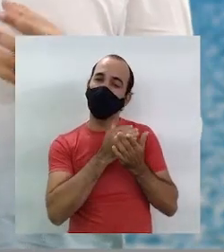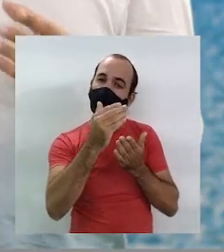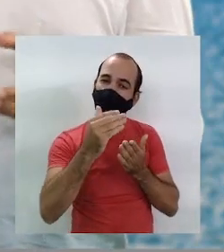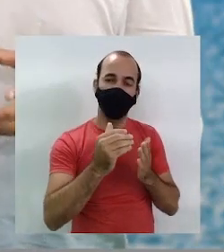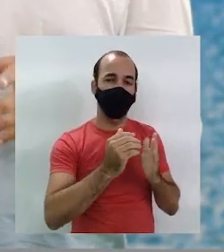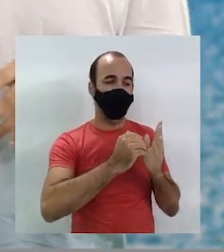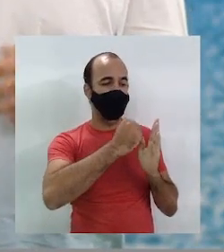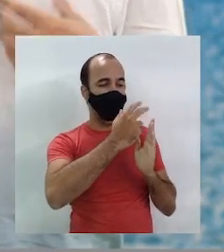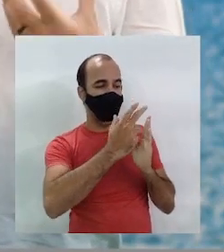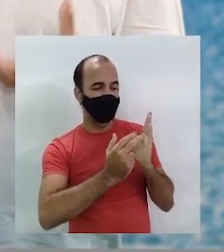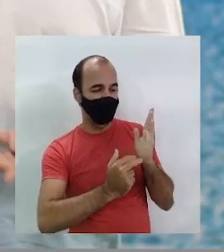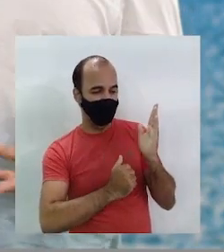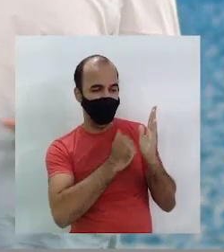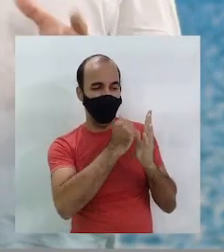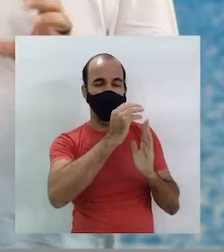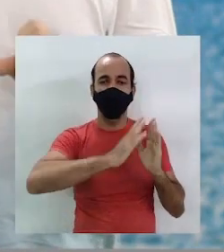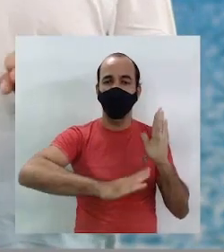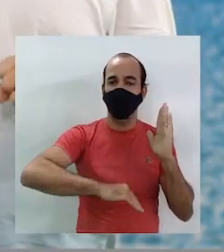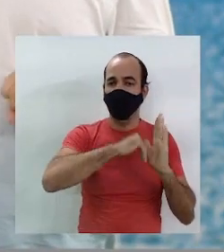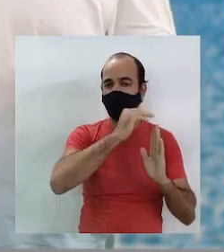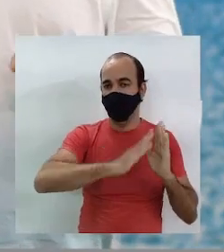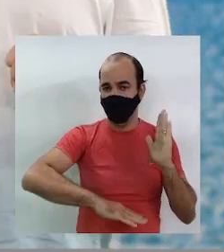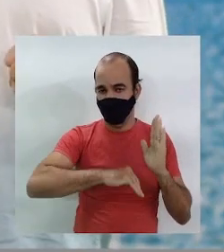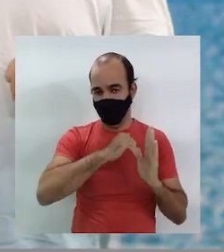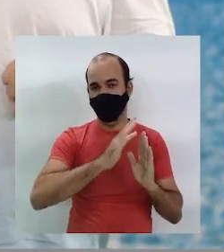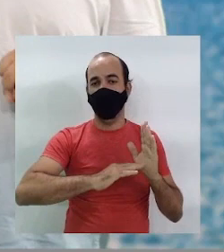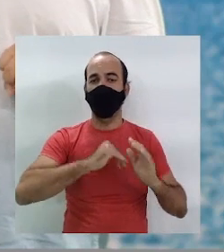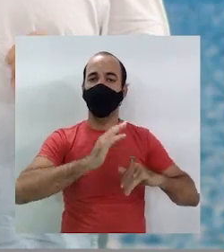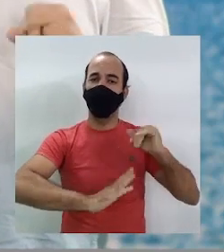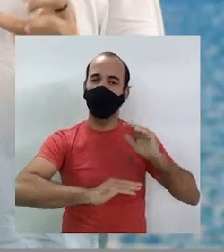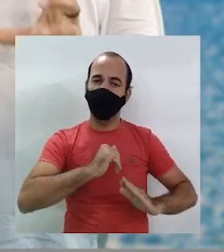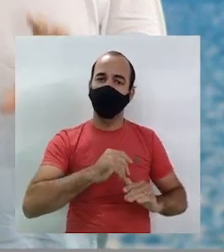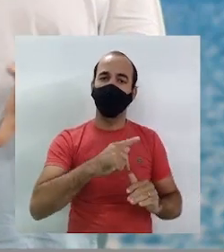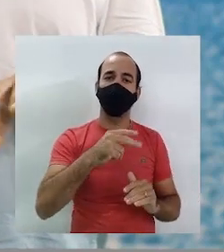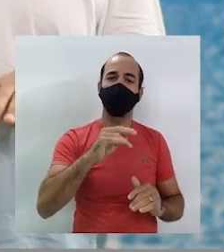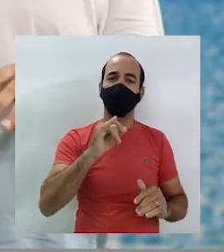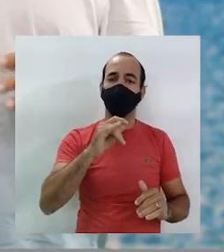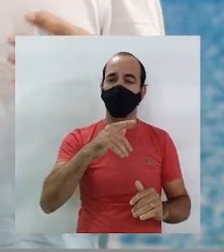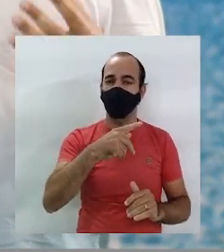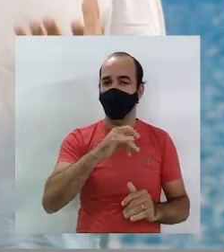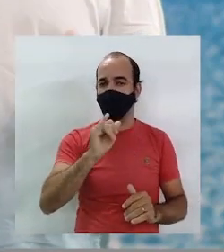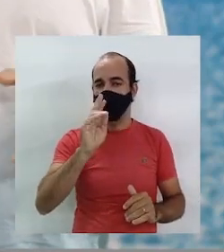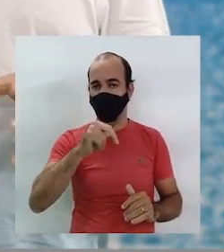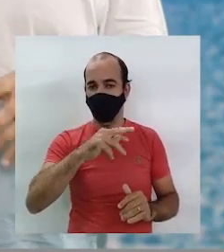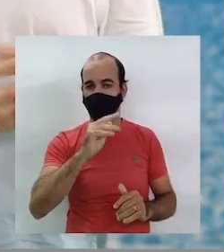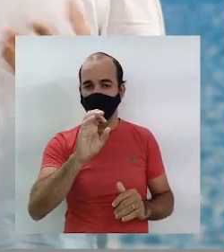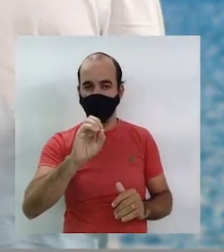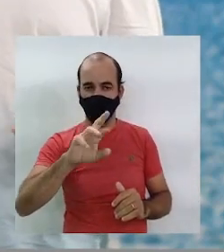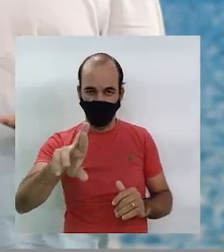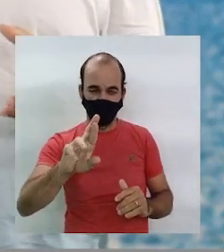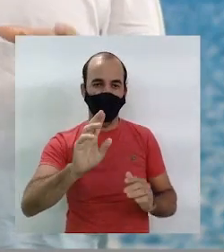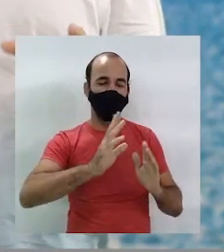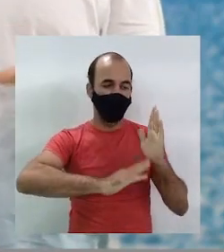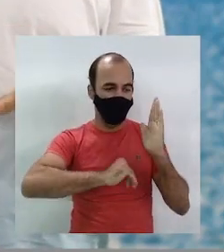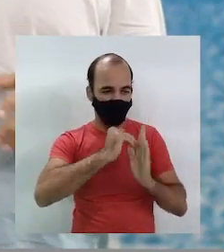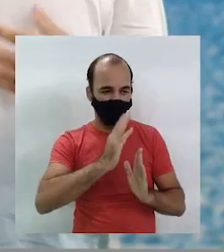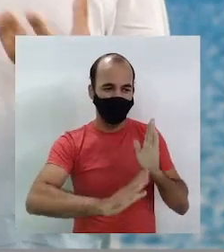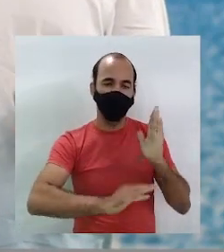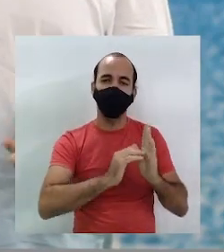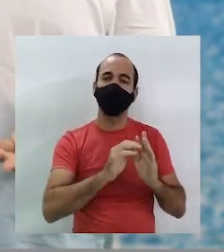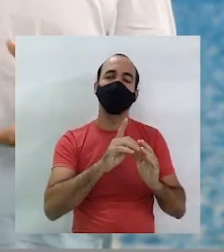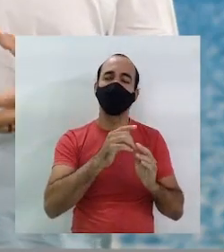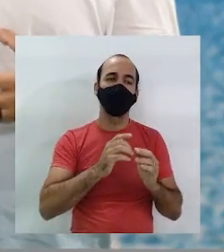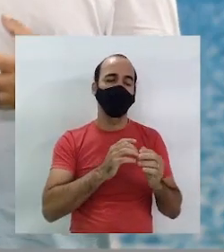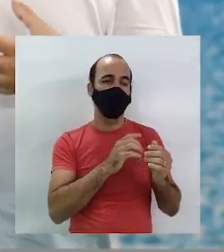pintura. Ele começou como um pintor, certo? Ele foi desenvolvendo a pintura a partir do